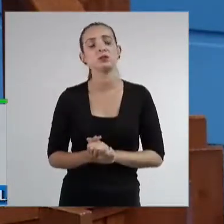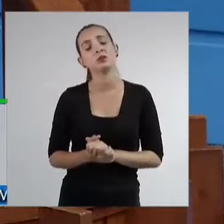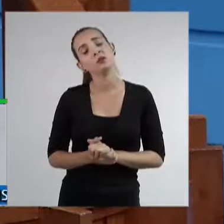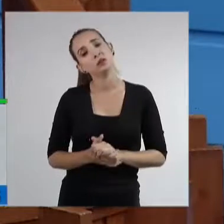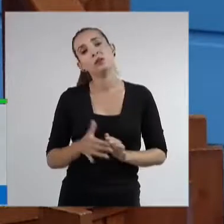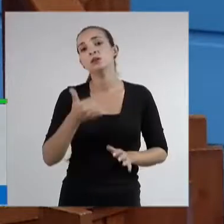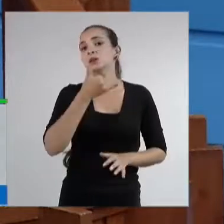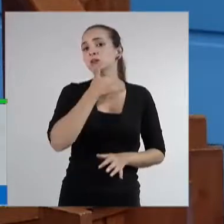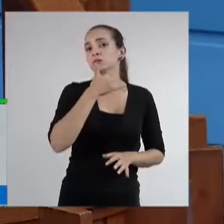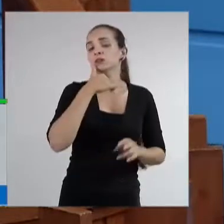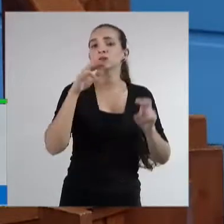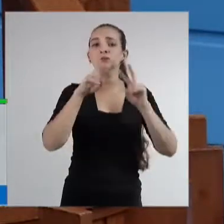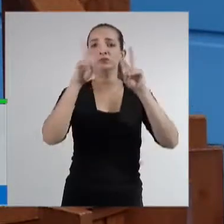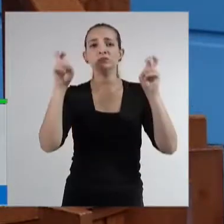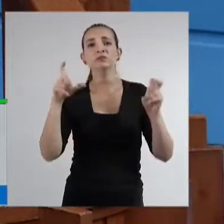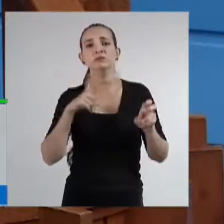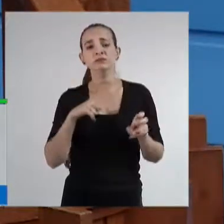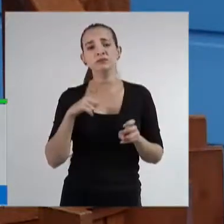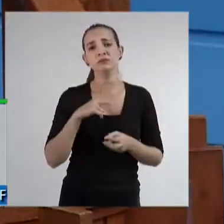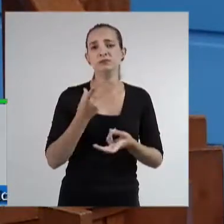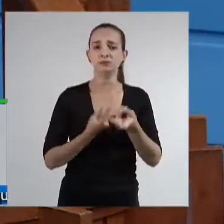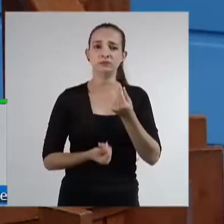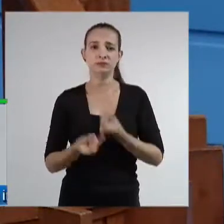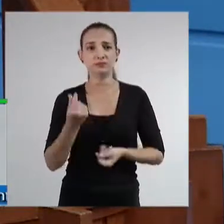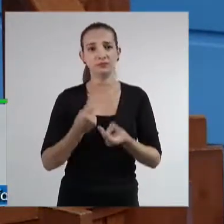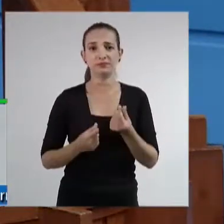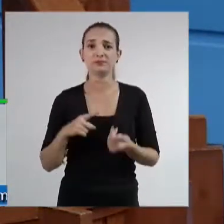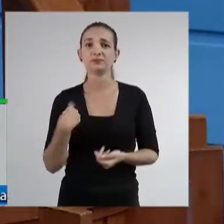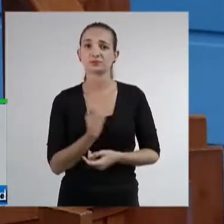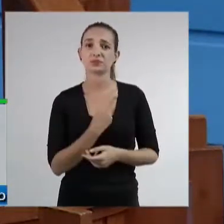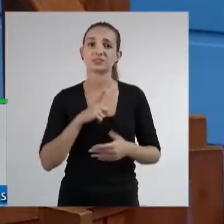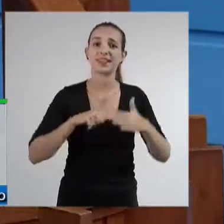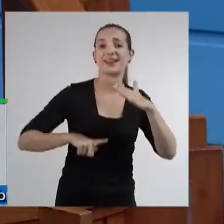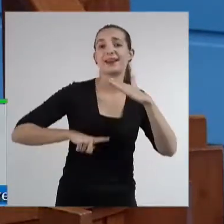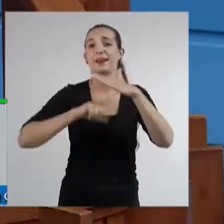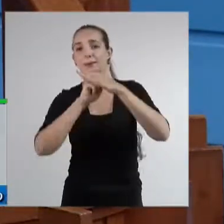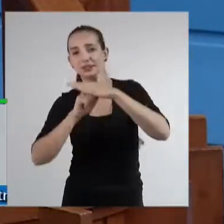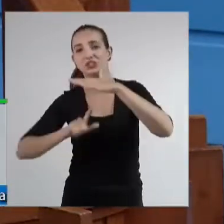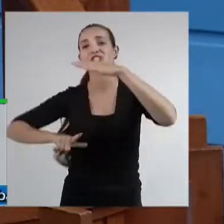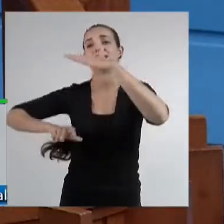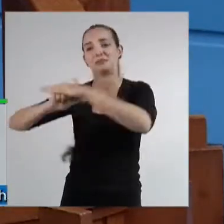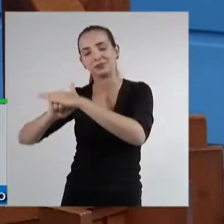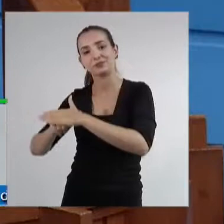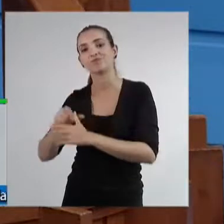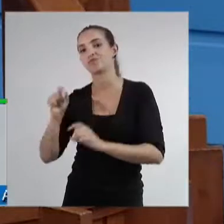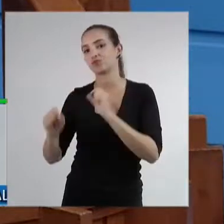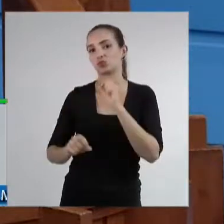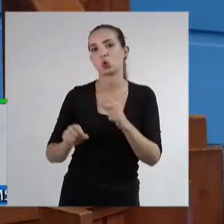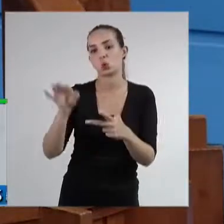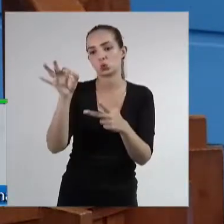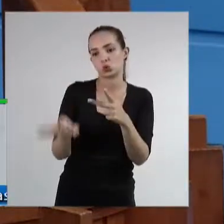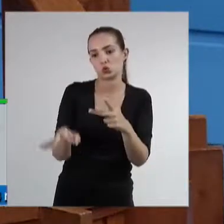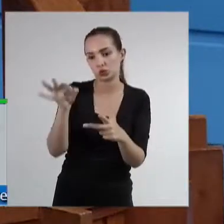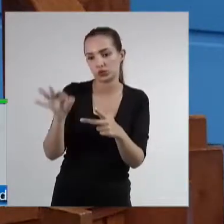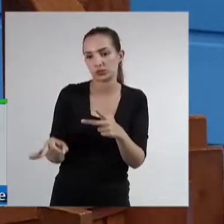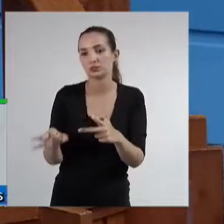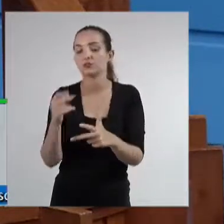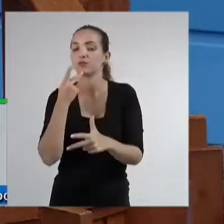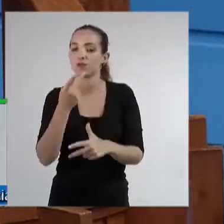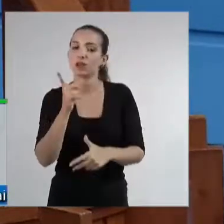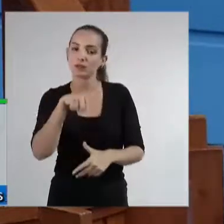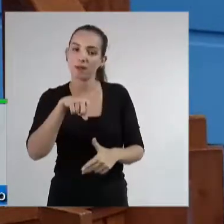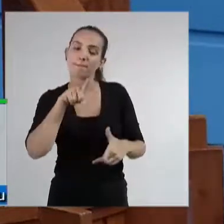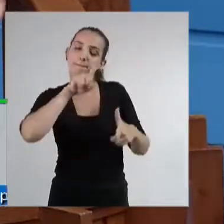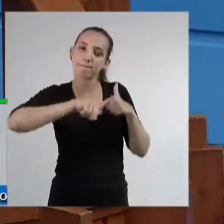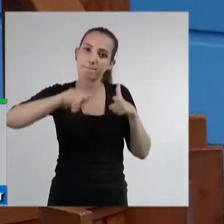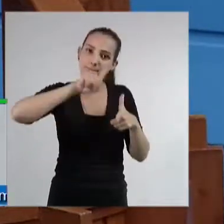Infelizmente, quando versa sobre matéria financeira, nós somos impedidos e vem sempre o jurídico dizendo que é vício de iniciativa. O que